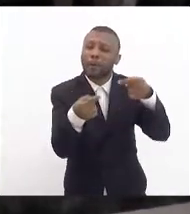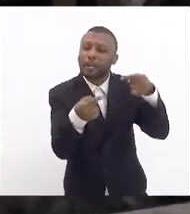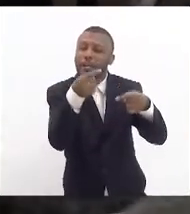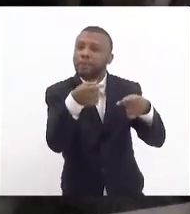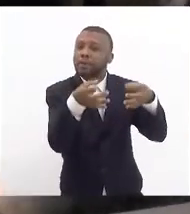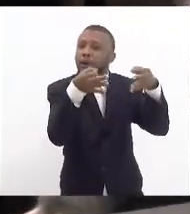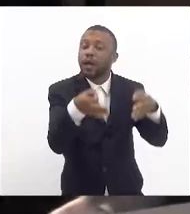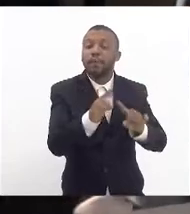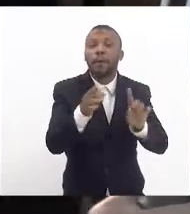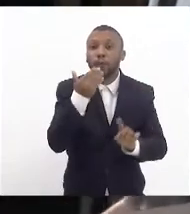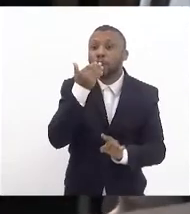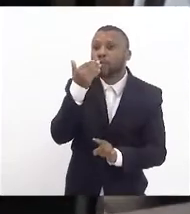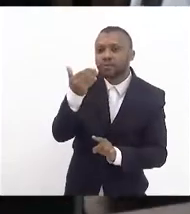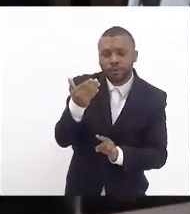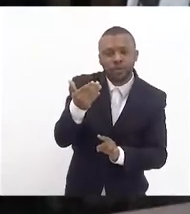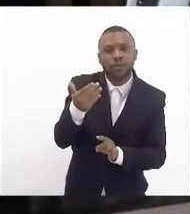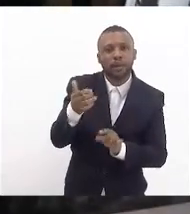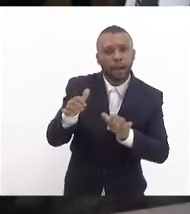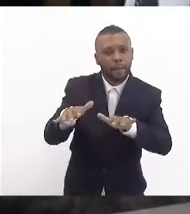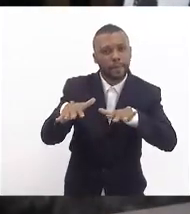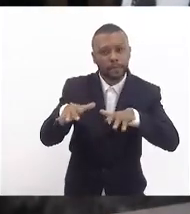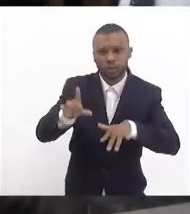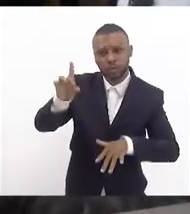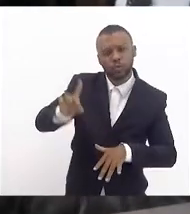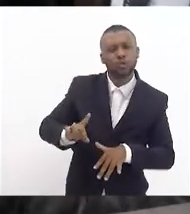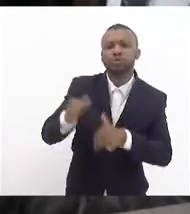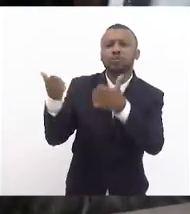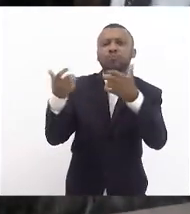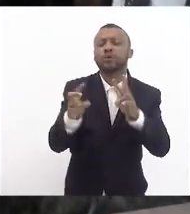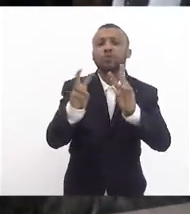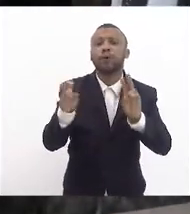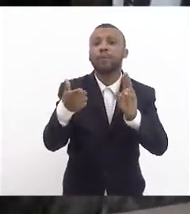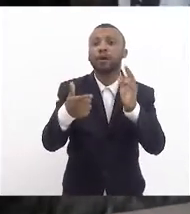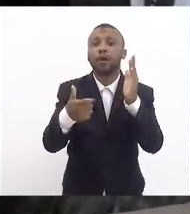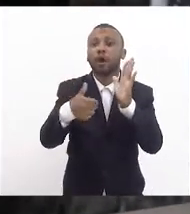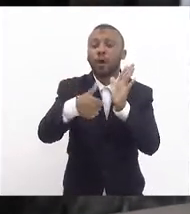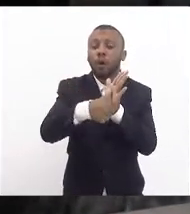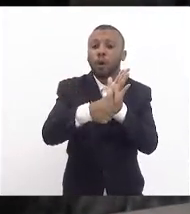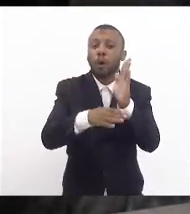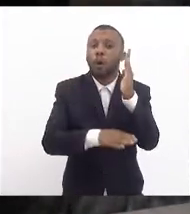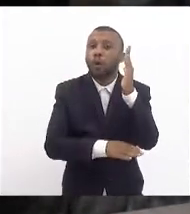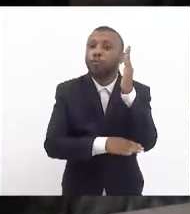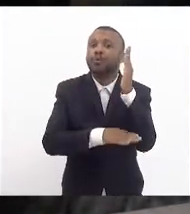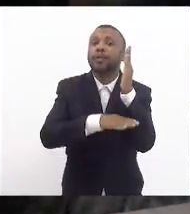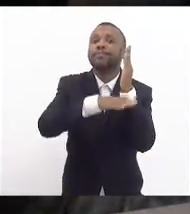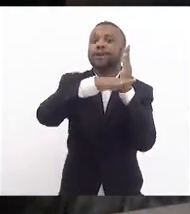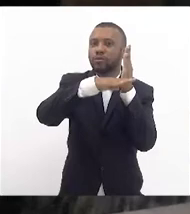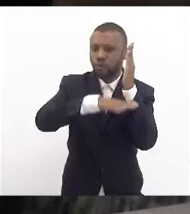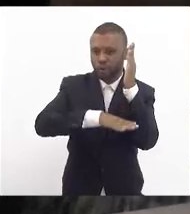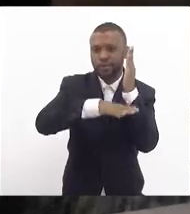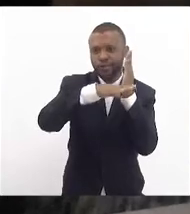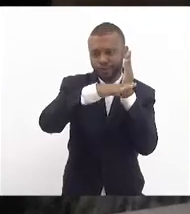pedir providências à mesa diretora no que diz respeito aos elevadores, senhor presidente.